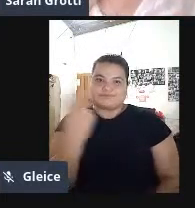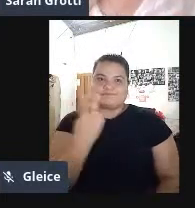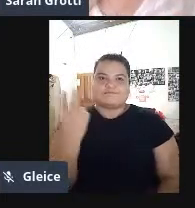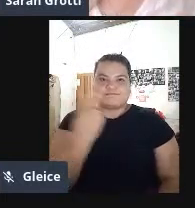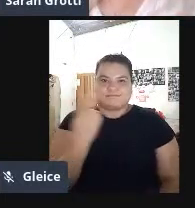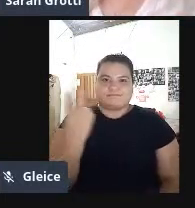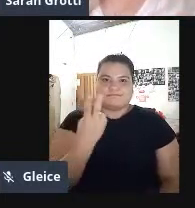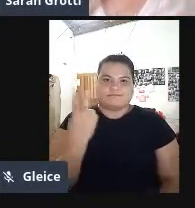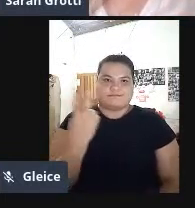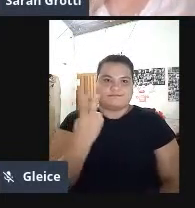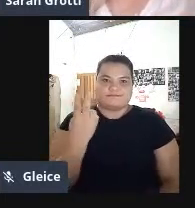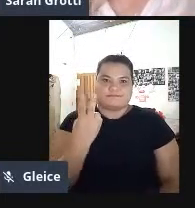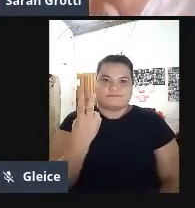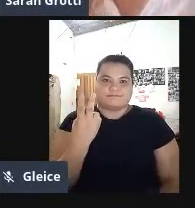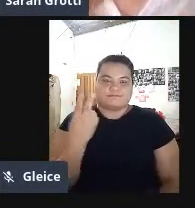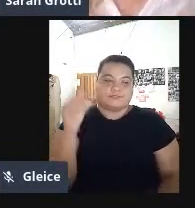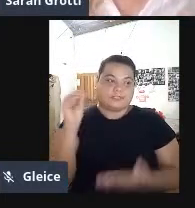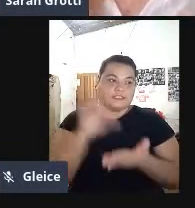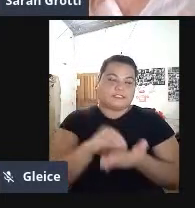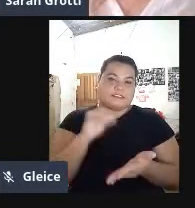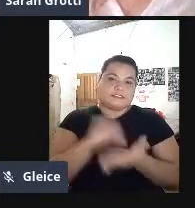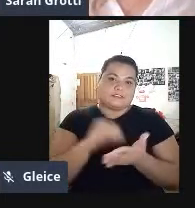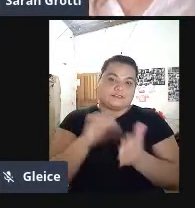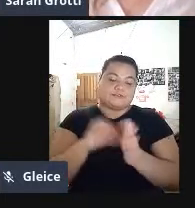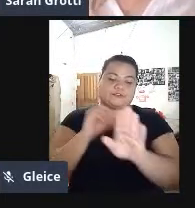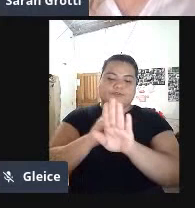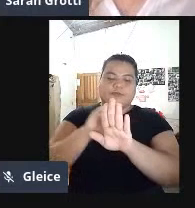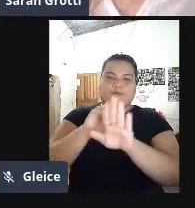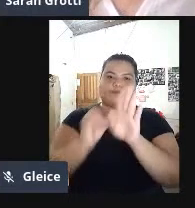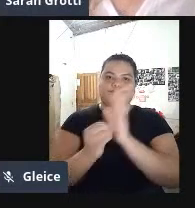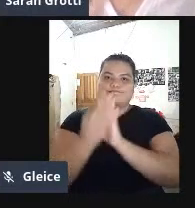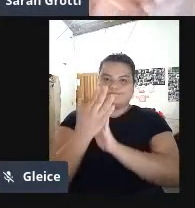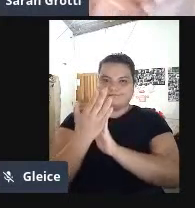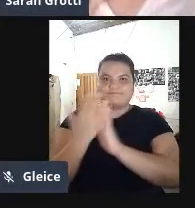formação completa da proteína. Sendo assim,